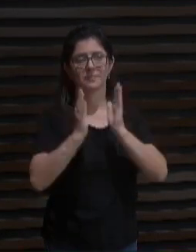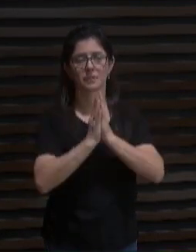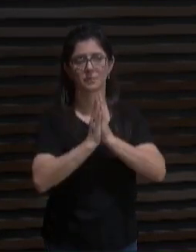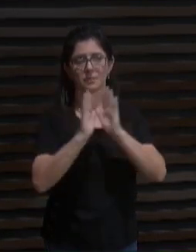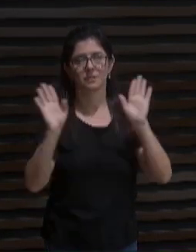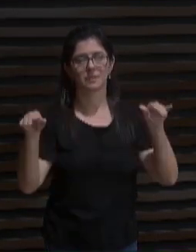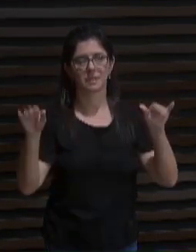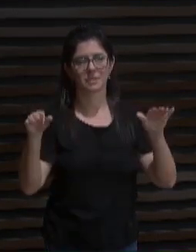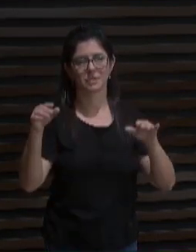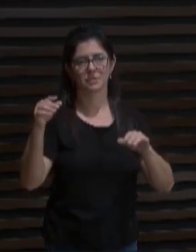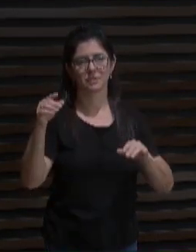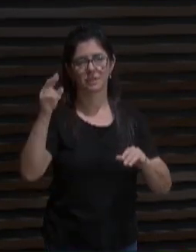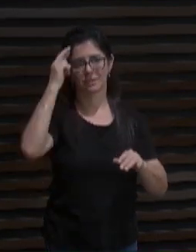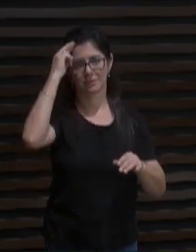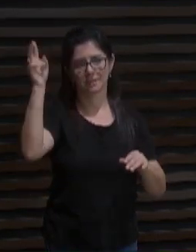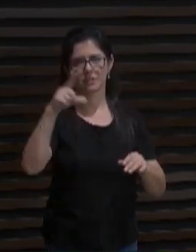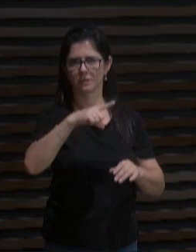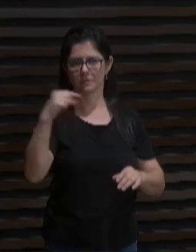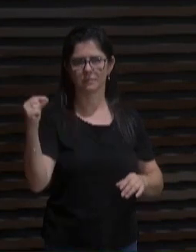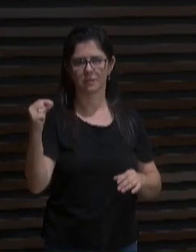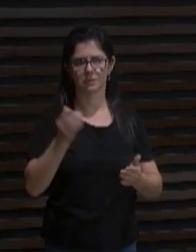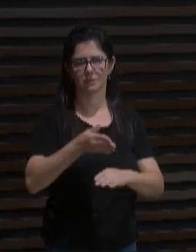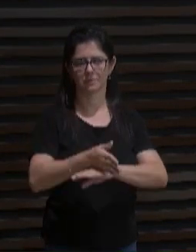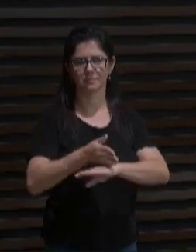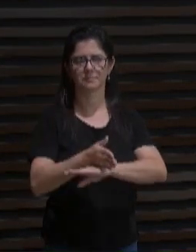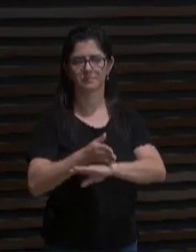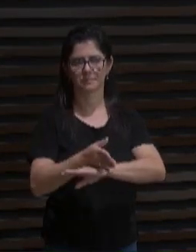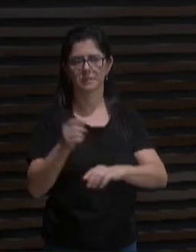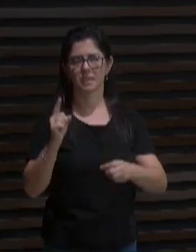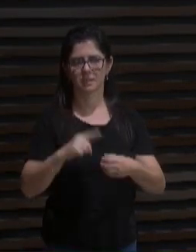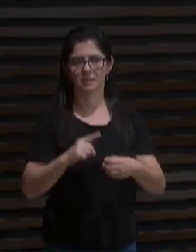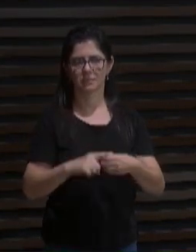saiu o anjo do Senhor e feriu no arraial dos assírios